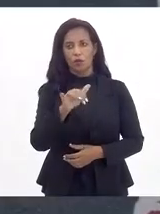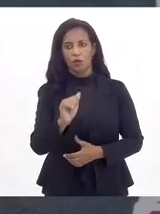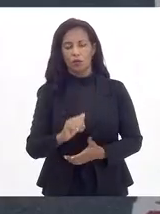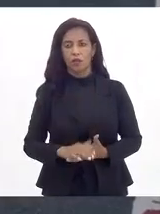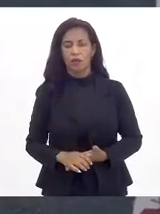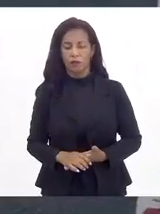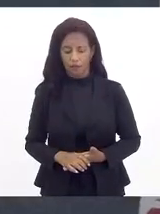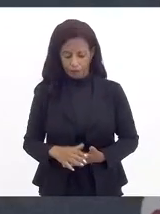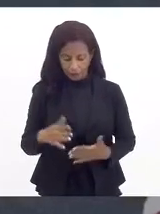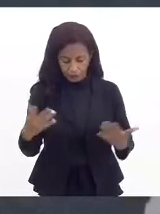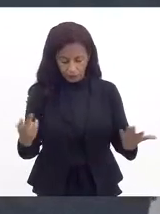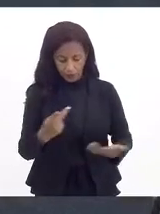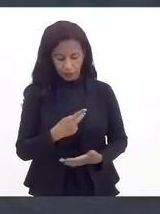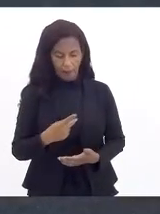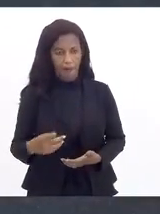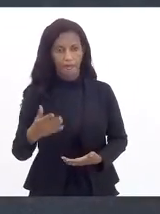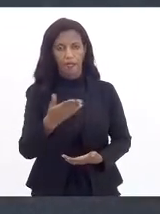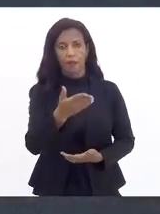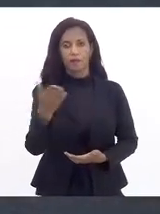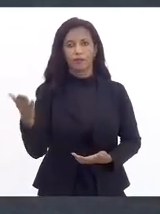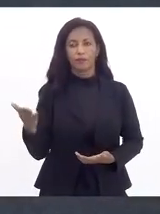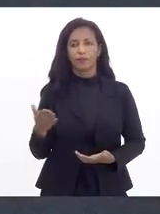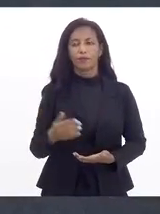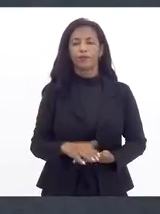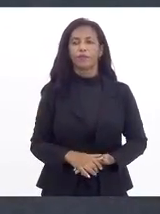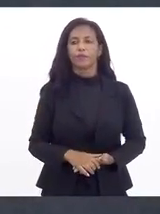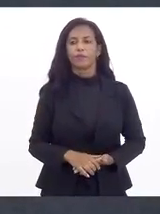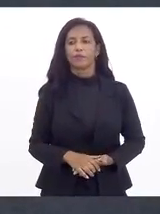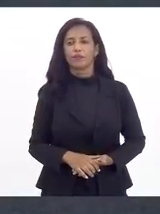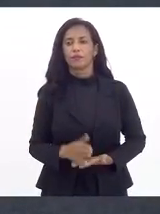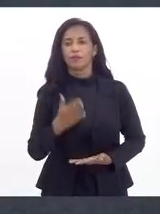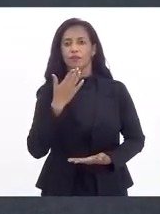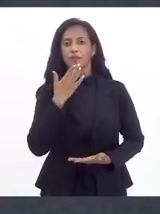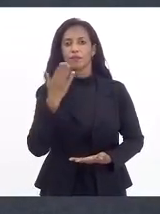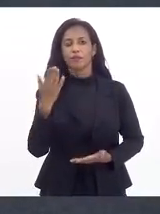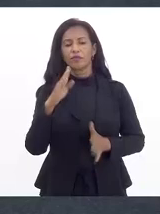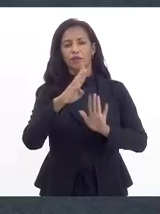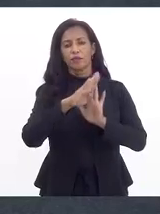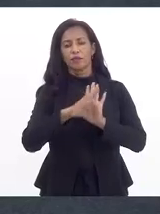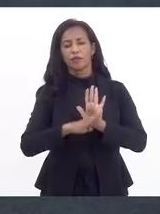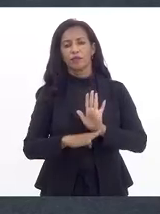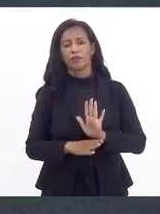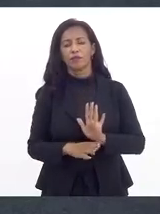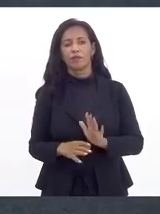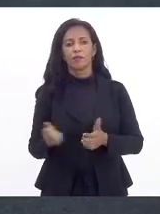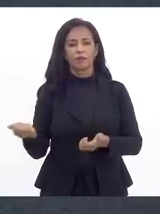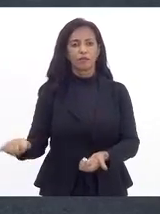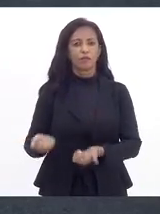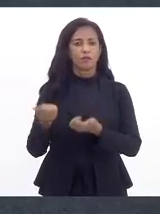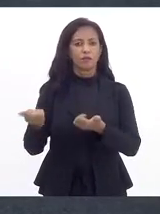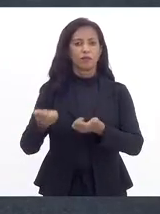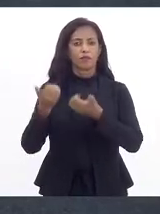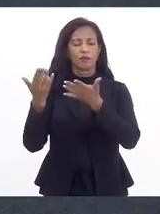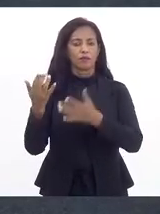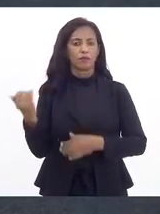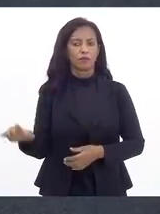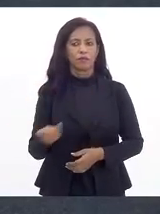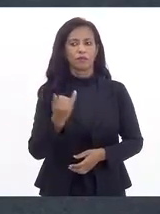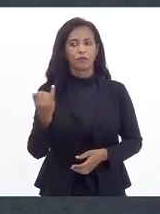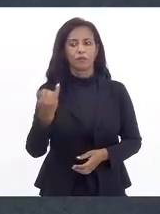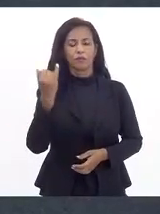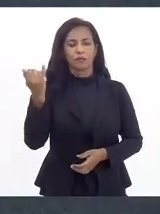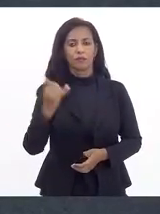Senhor presidente, senhoras deputadas, senhores deputados, eu pedi pela ordem para enaltecer aqui a